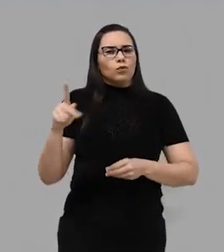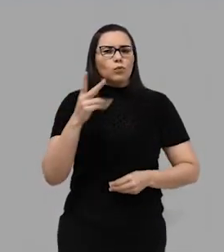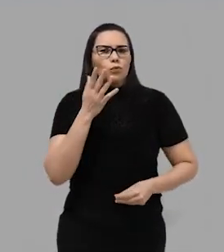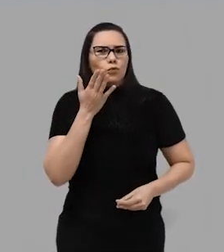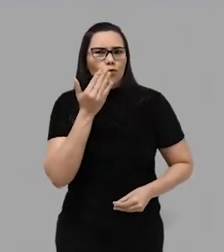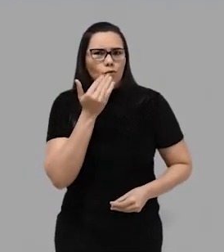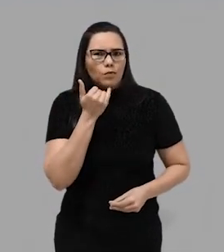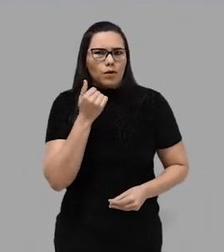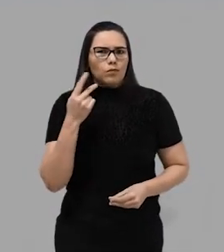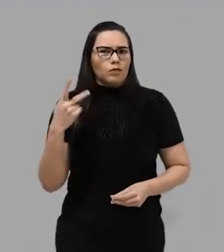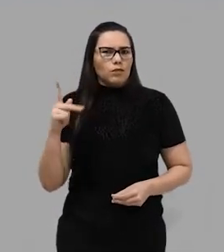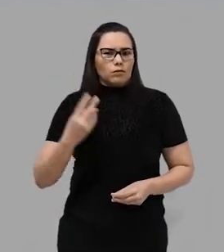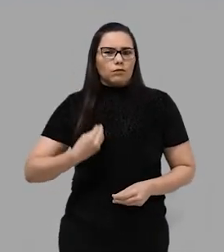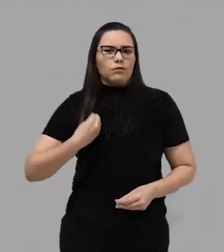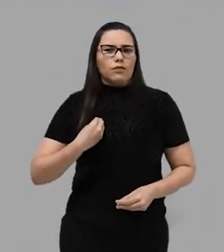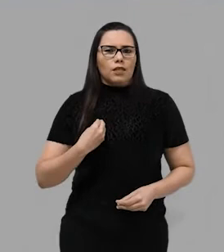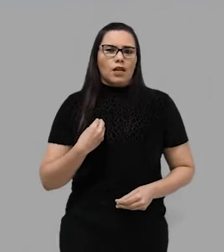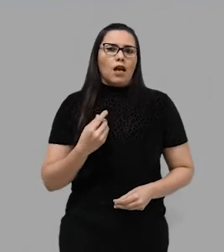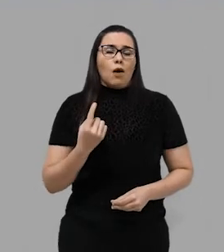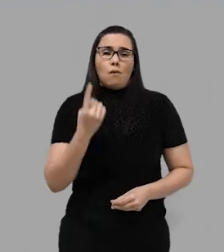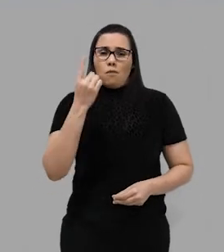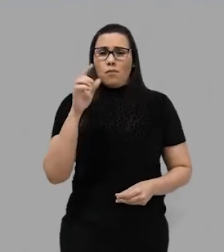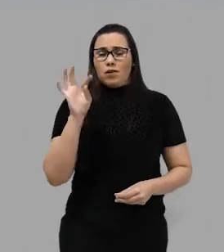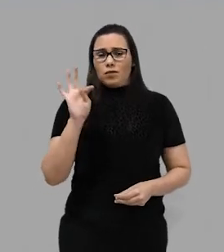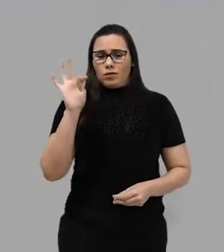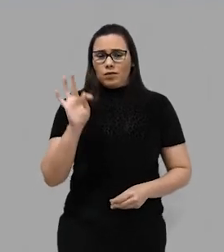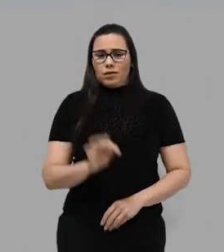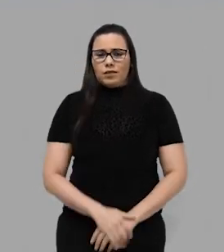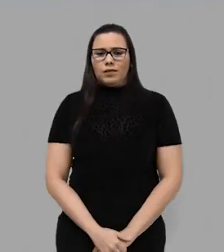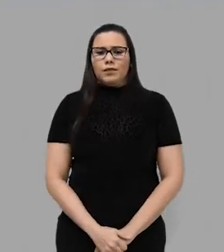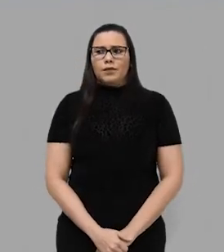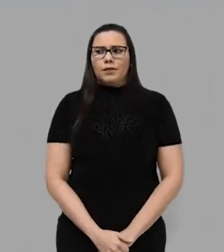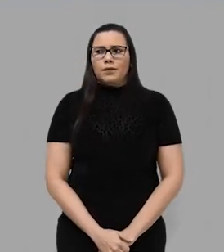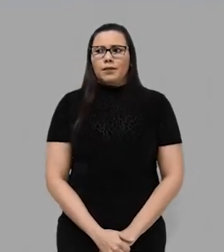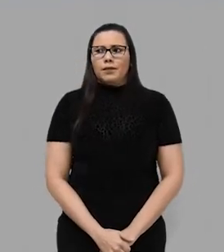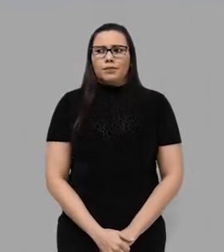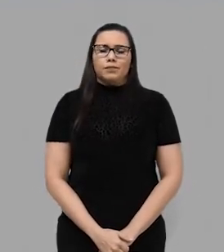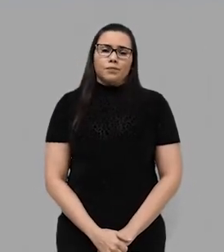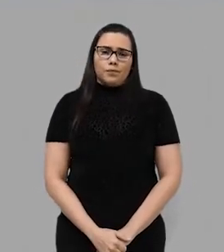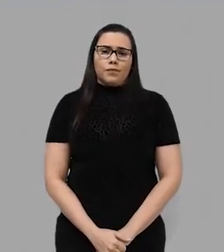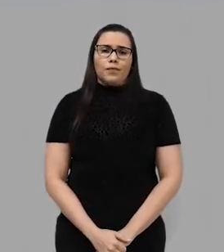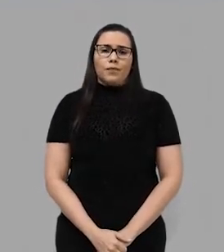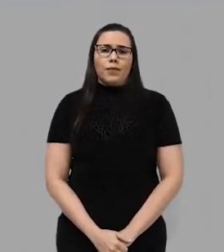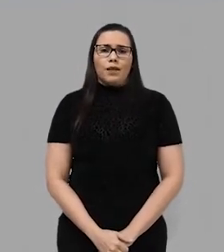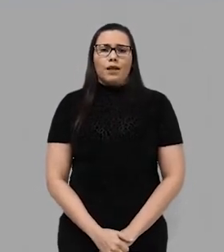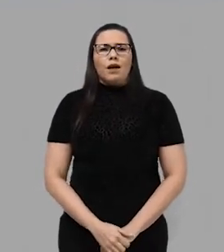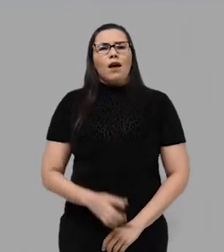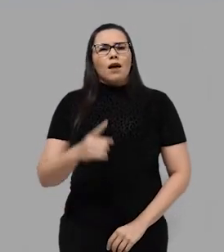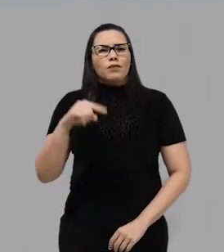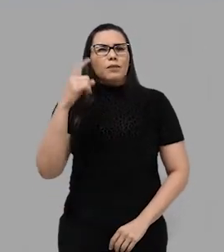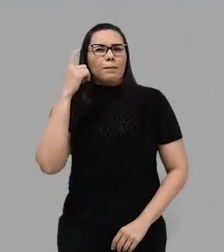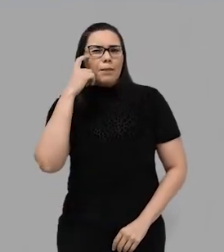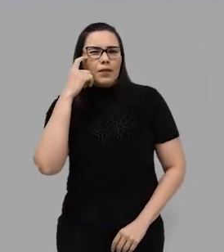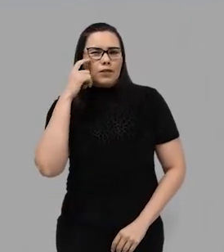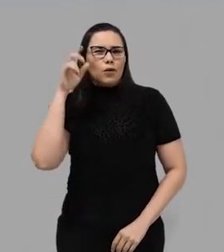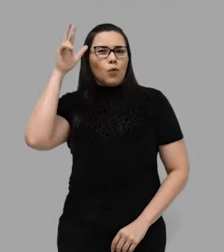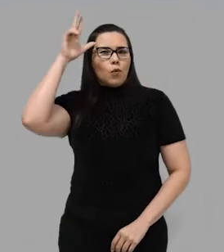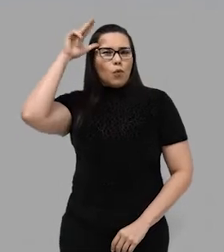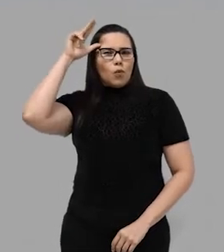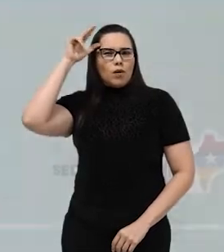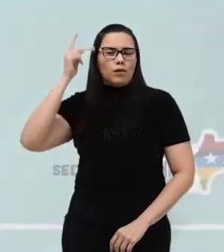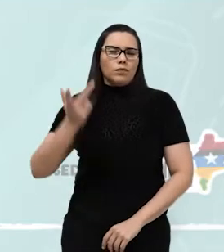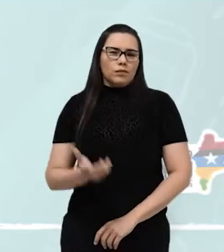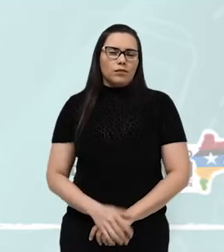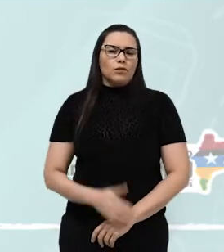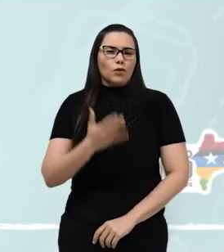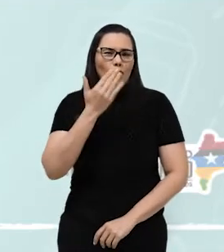energia que ele absorveu dos alimentos que ele consumiu ao longo da vida? Porque ele era para ficar enorme. Então, você já imaginou o quanto um coelho consome ao